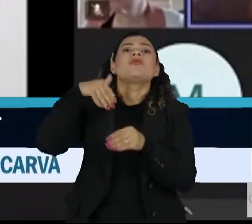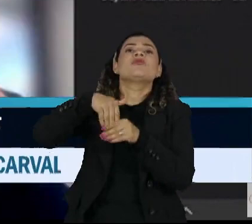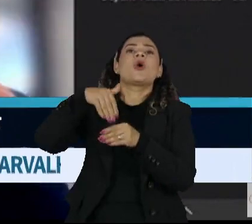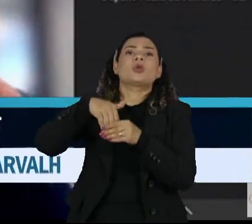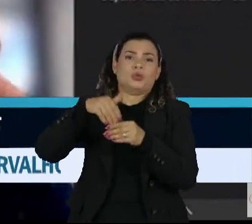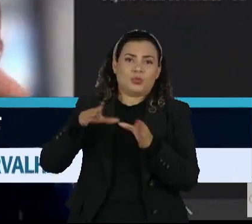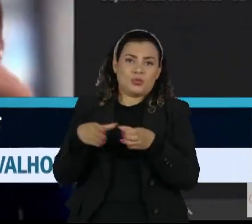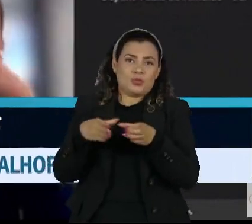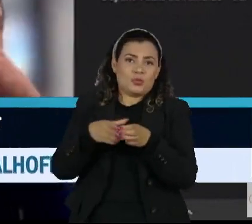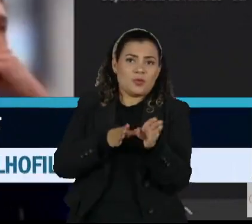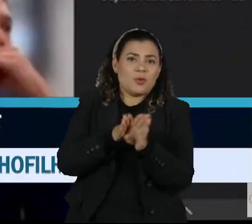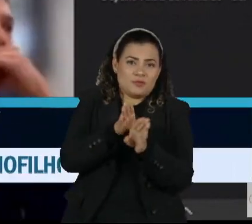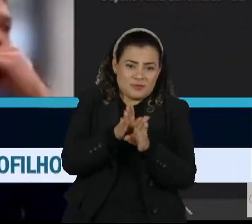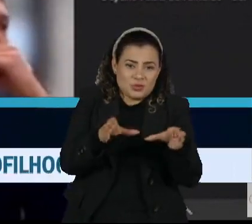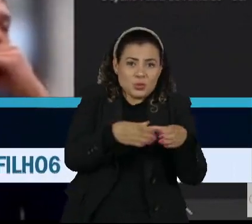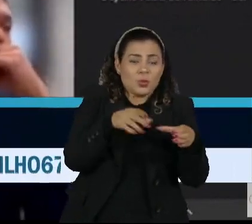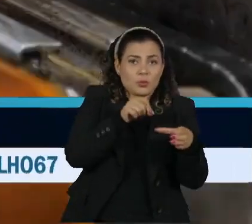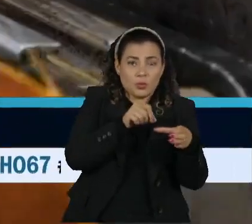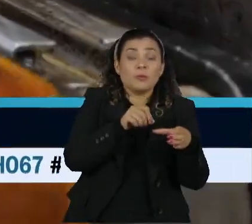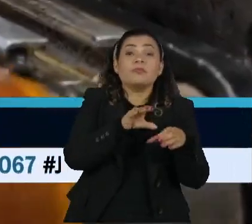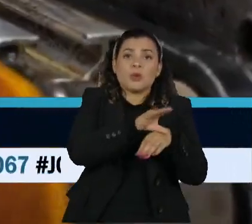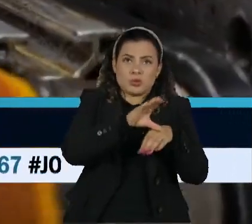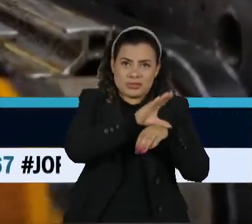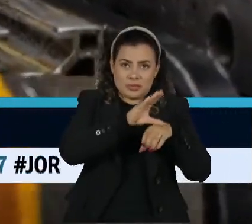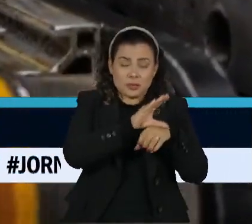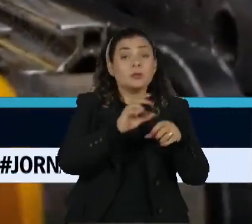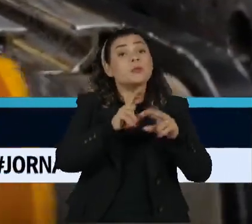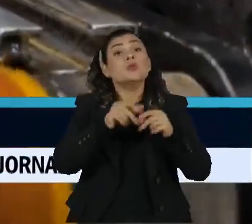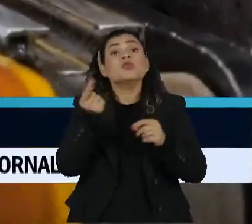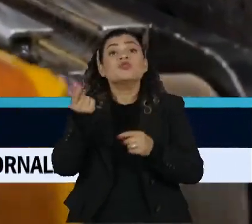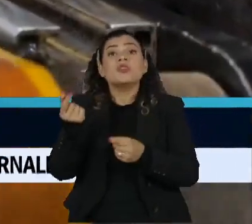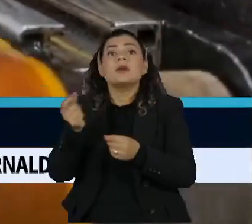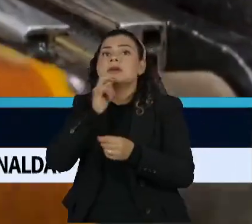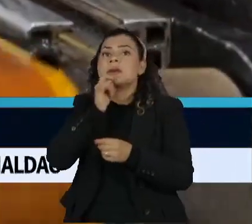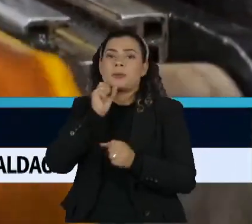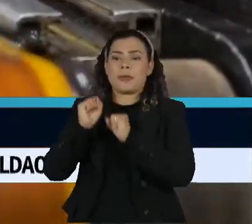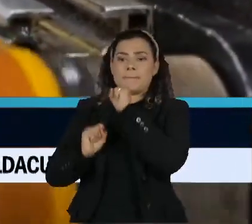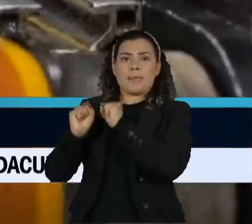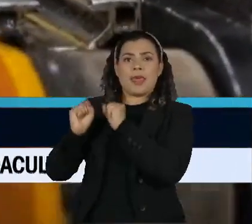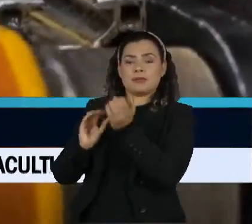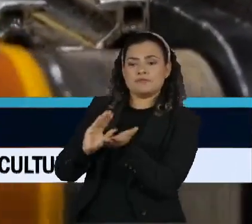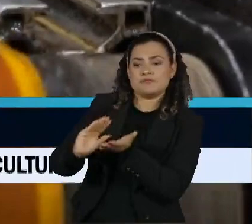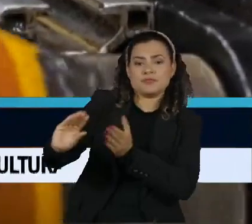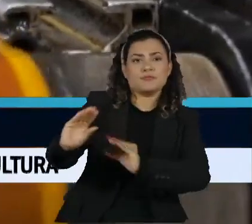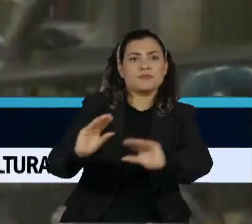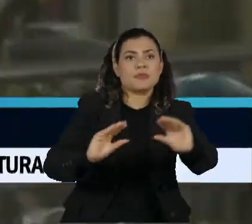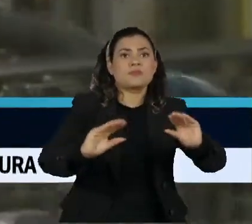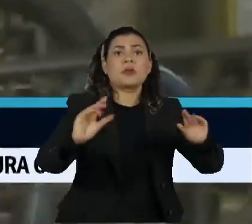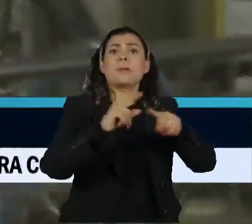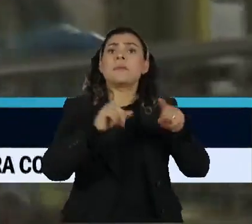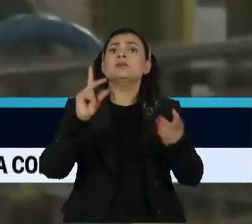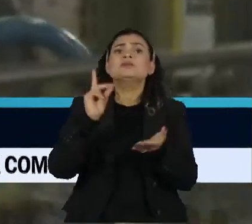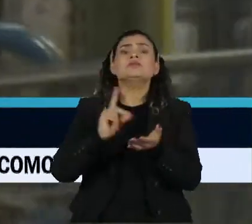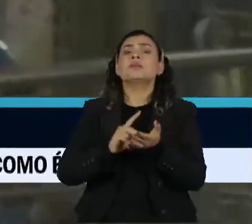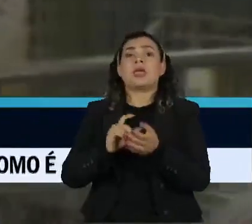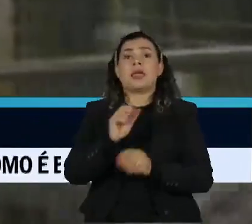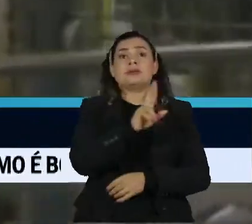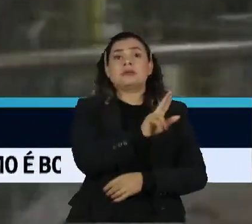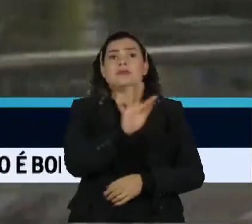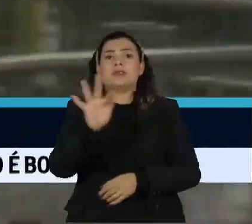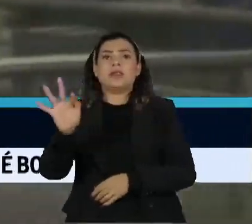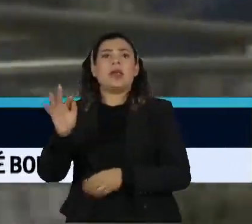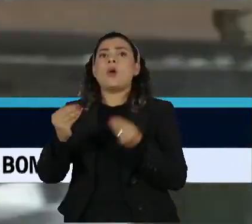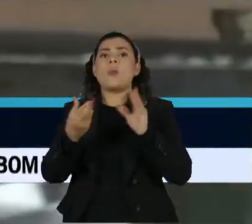Conselho. Nesse júri são decididos os recursos de empresas que não concordam com autos de infração da Receita